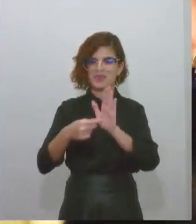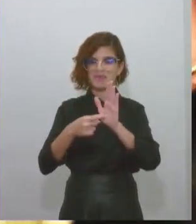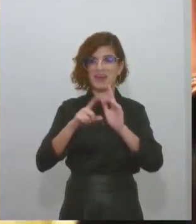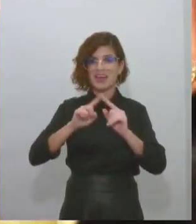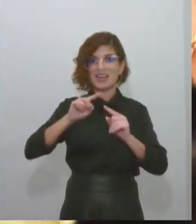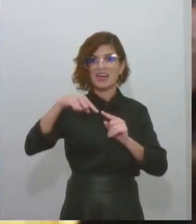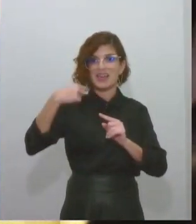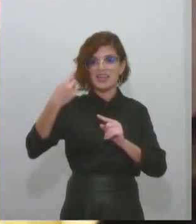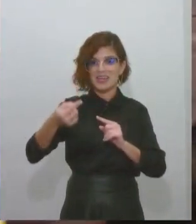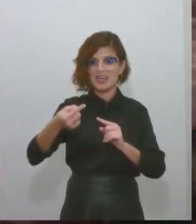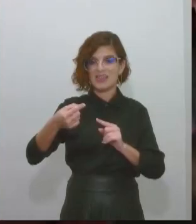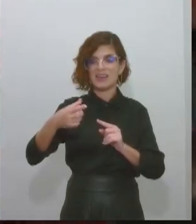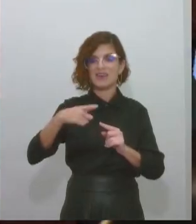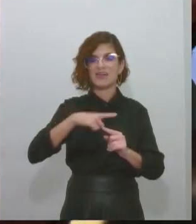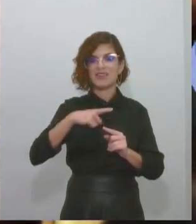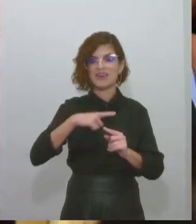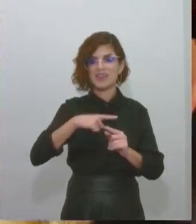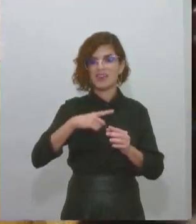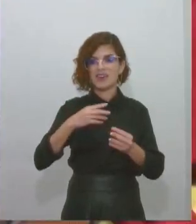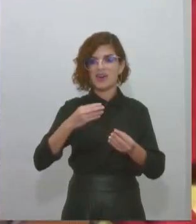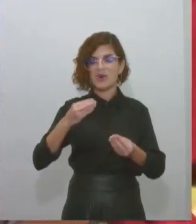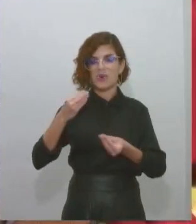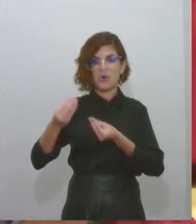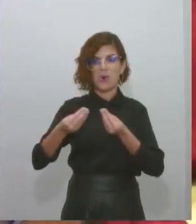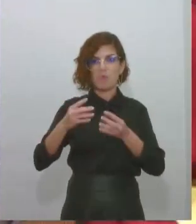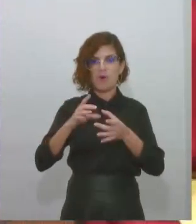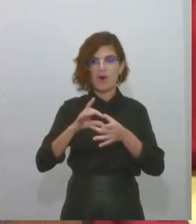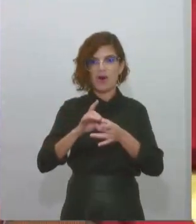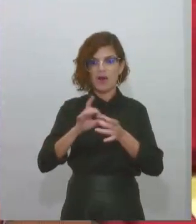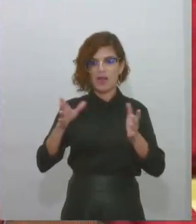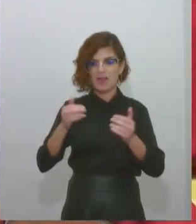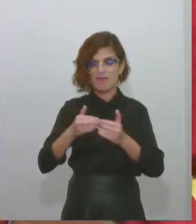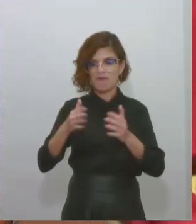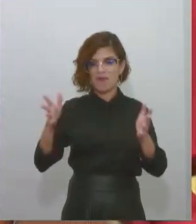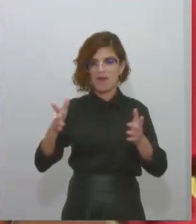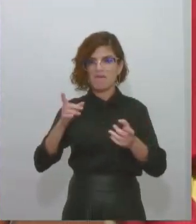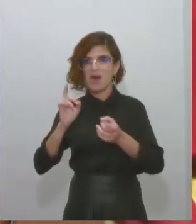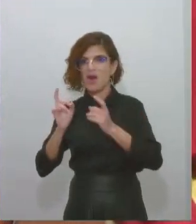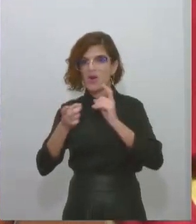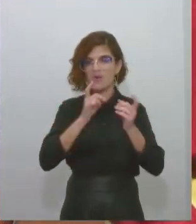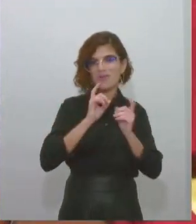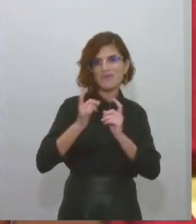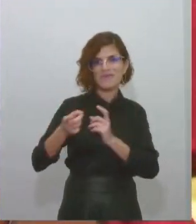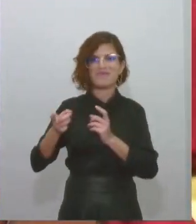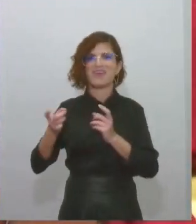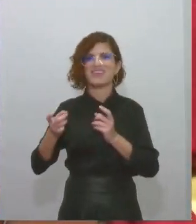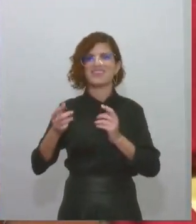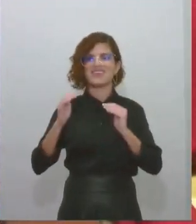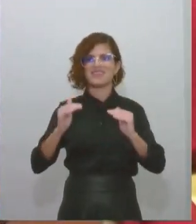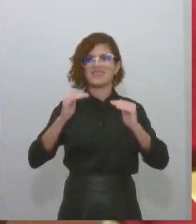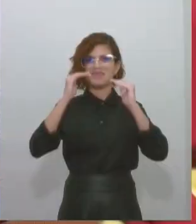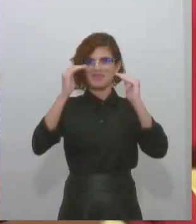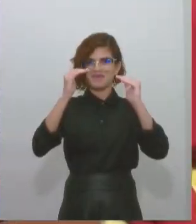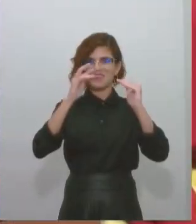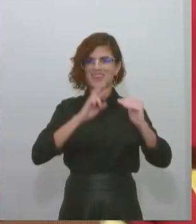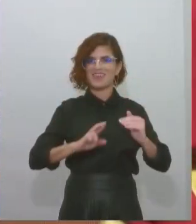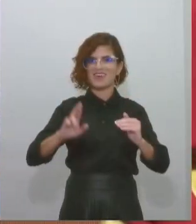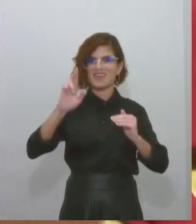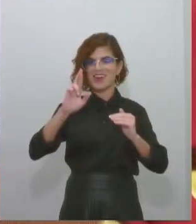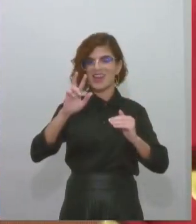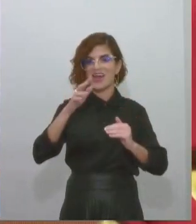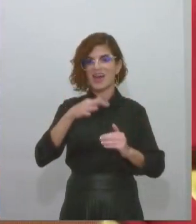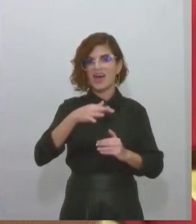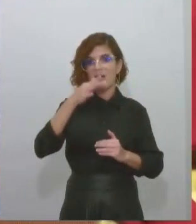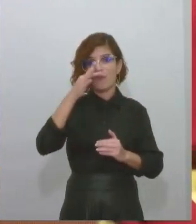um dispositivo com diversas autoridades. O governador do estado, Fábio Mitidieri, destacou a importância dos prêmios Escola